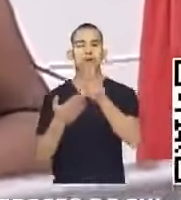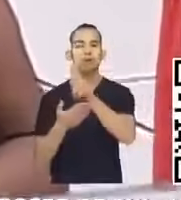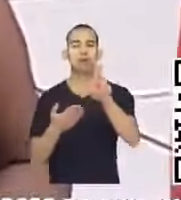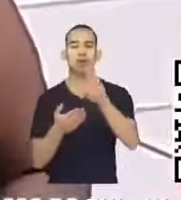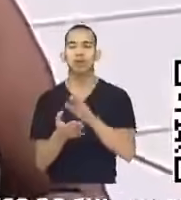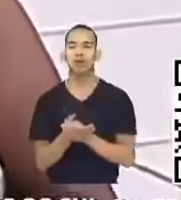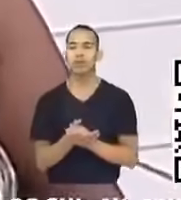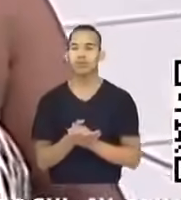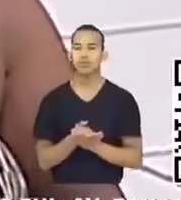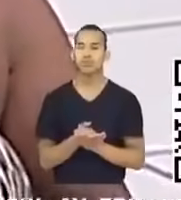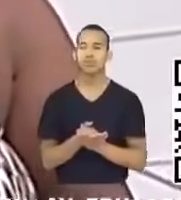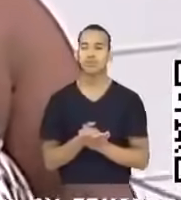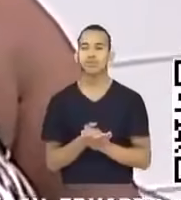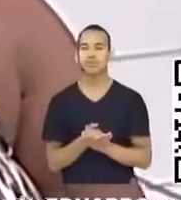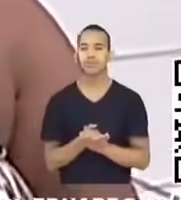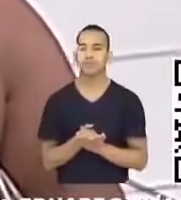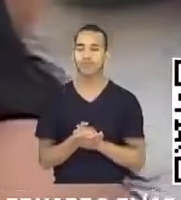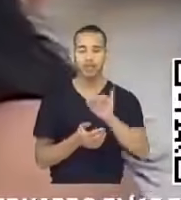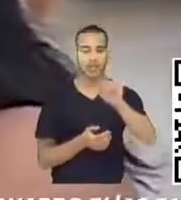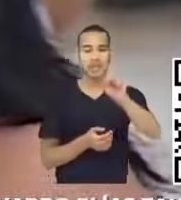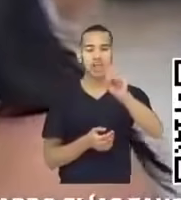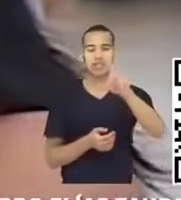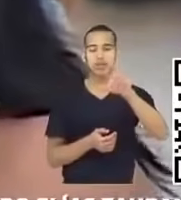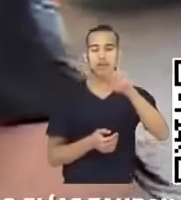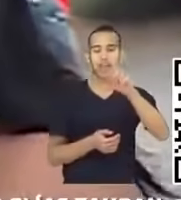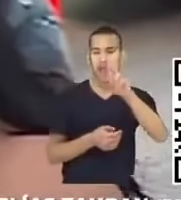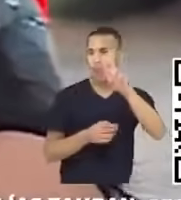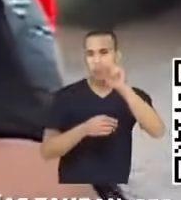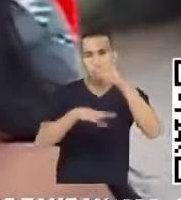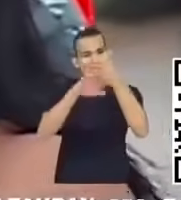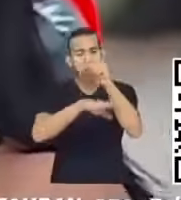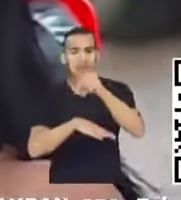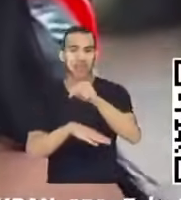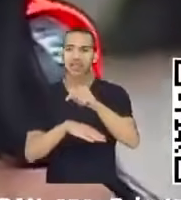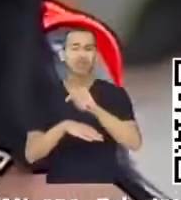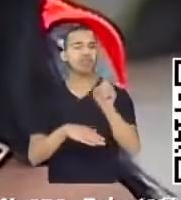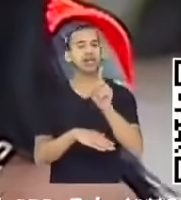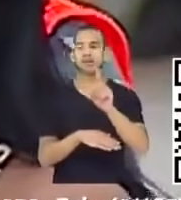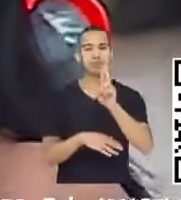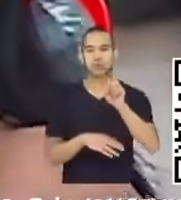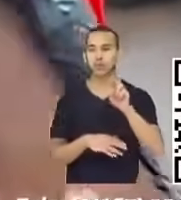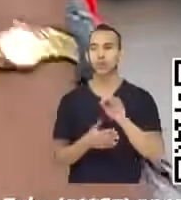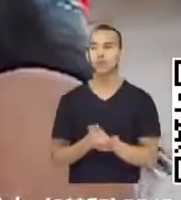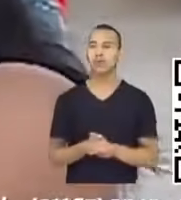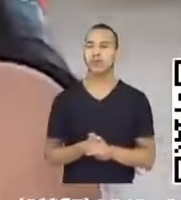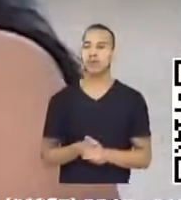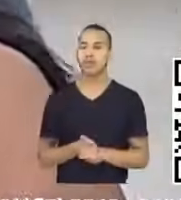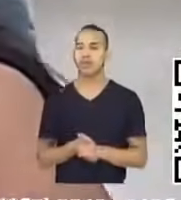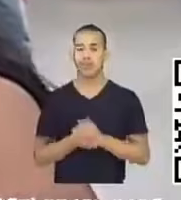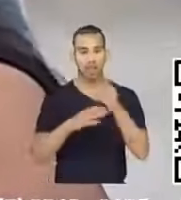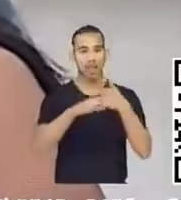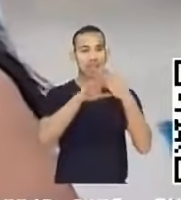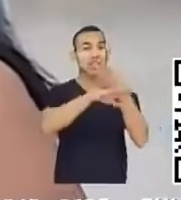é Isolina Isolina aqui ó e eu entrei